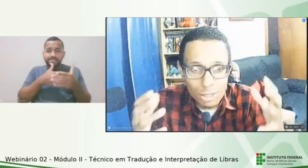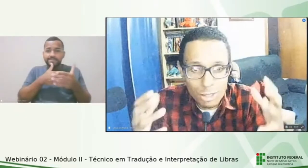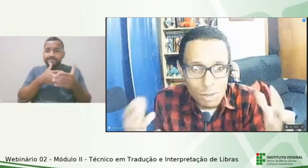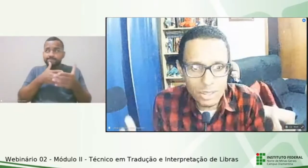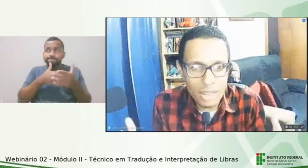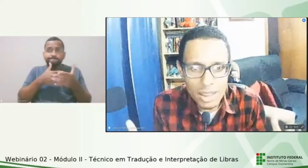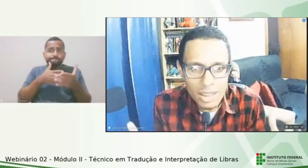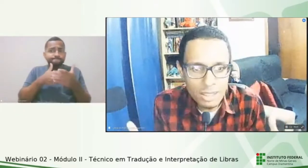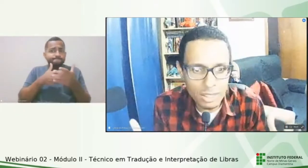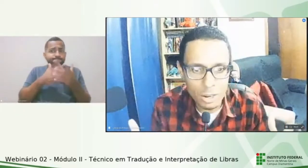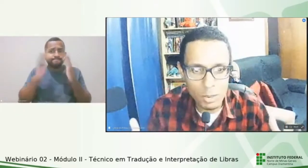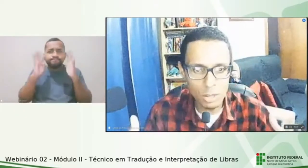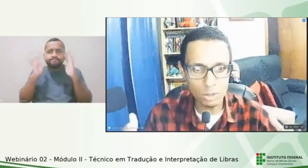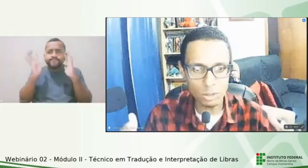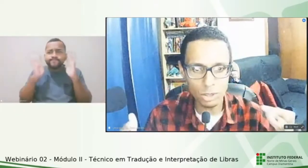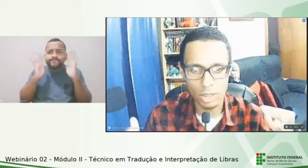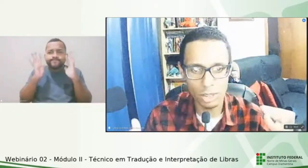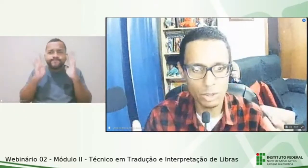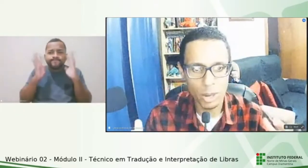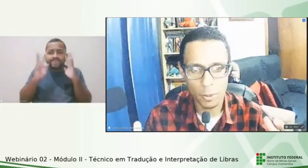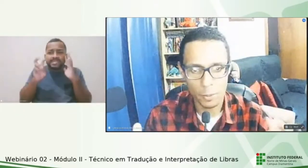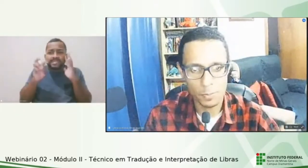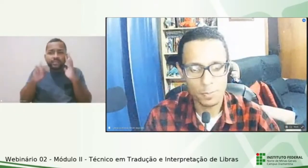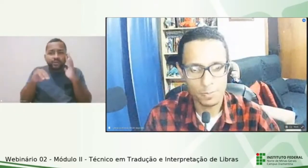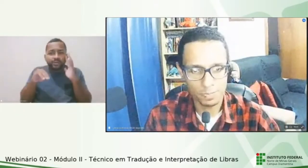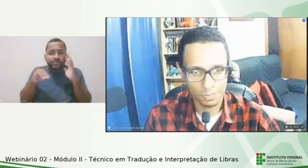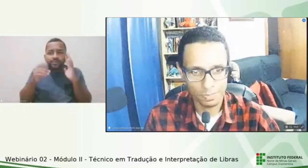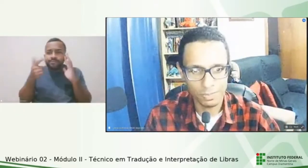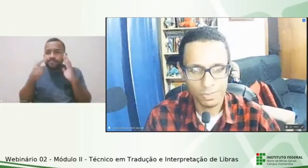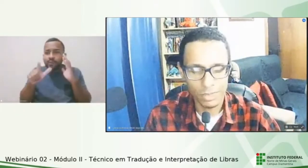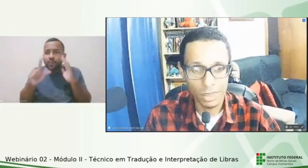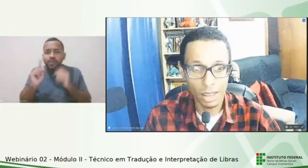se sobressair em 5 minutos de tradução.